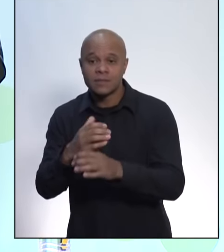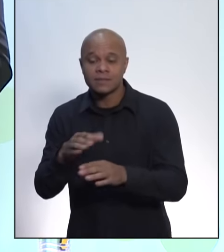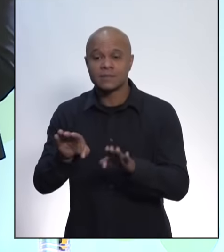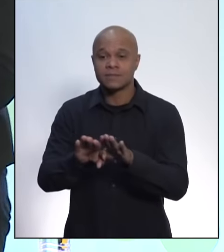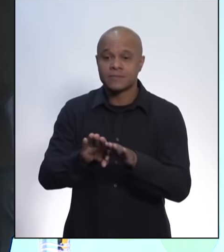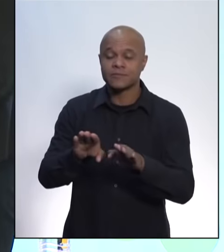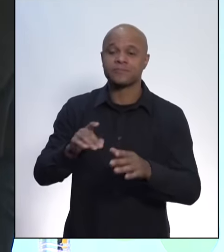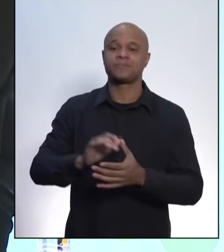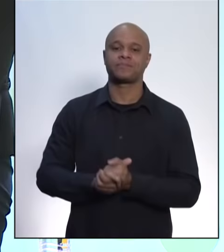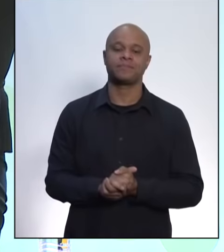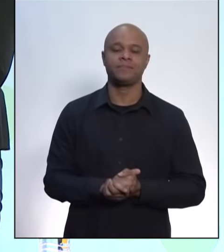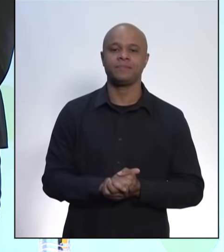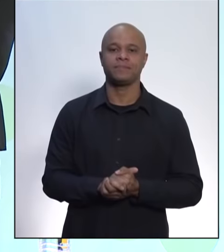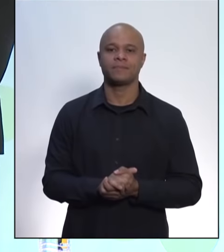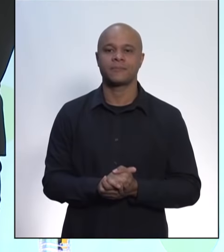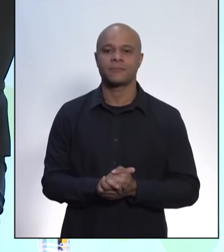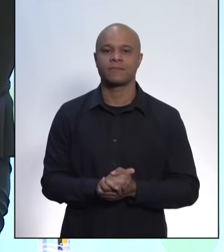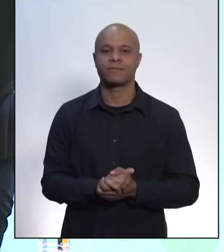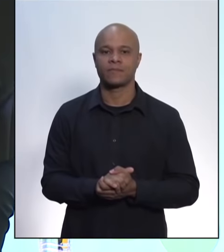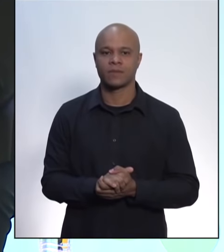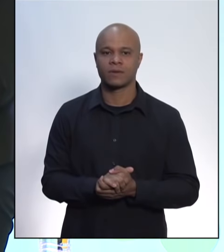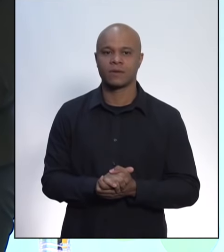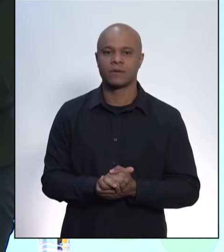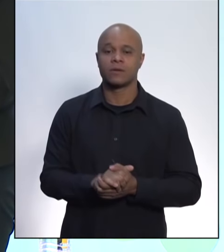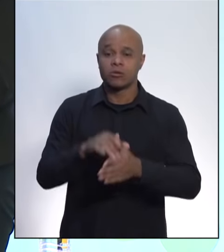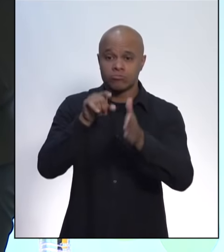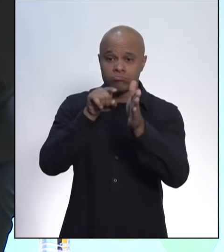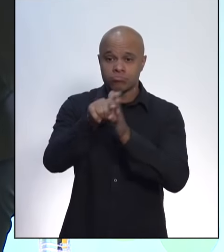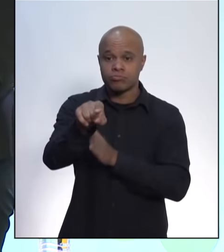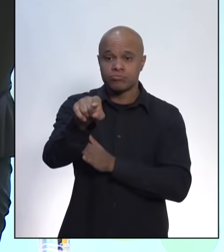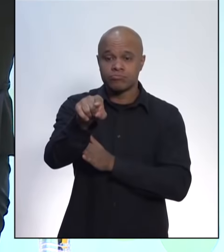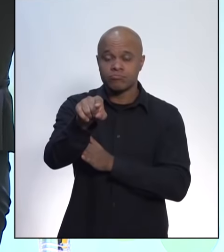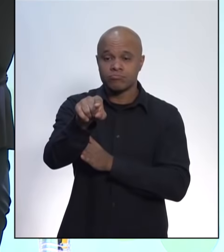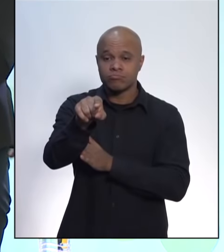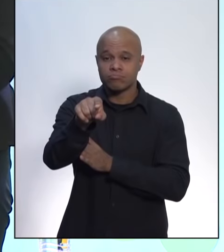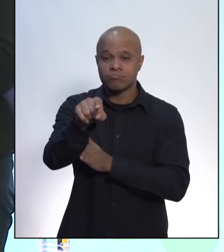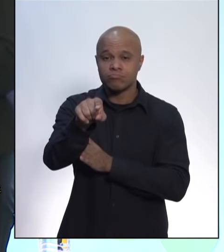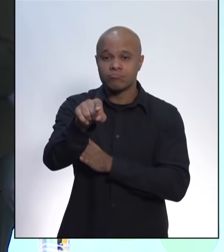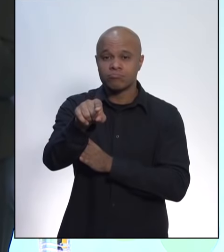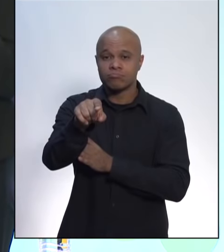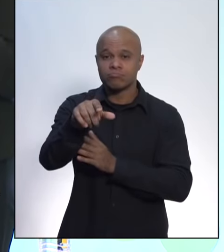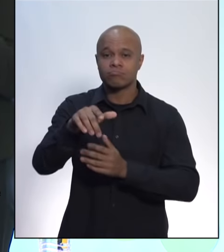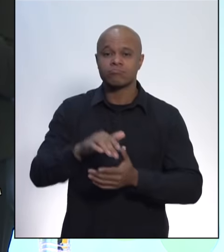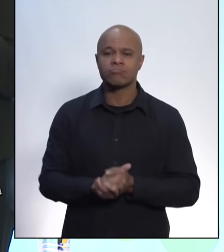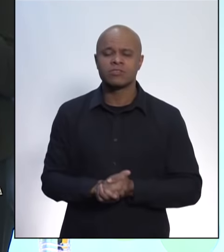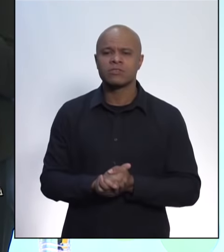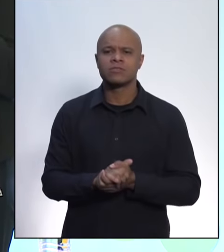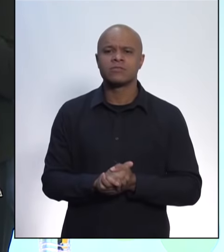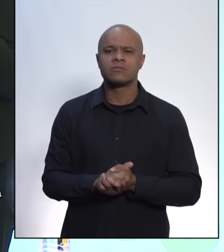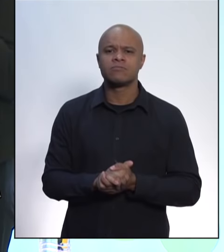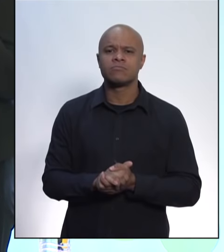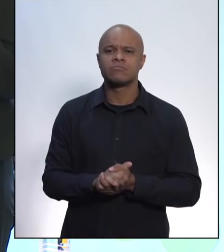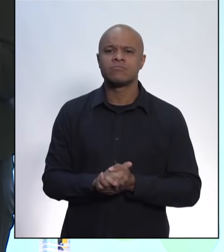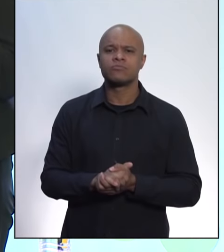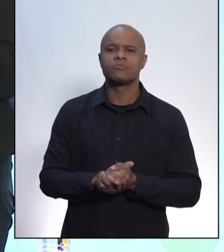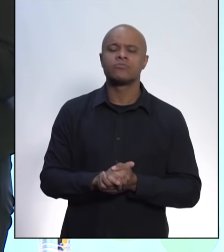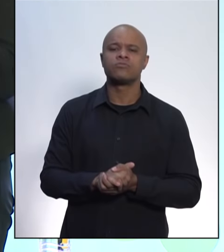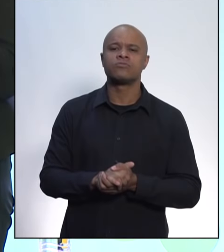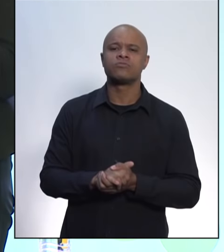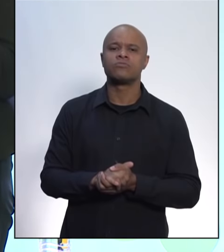lights então mas qual acham mês minha pergunta para vocês é o rosto do you know about science